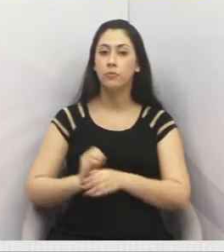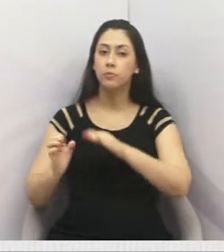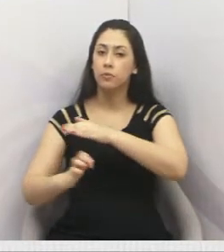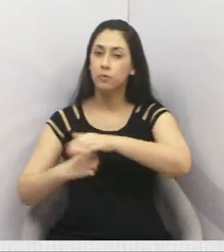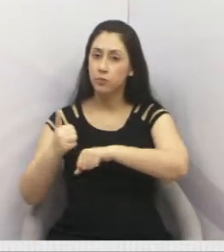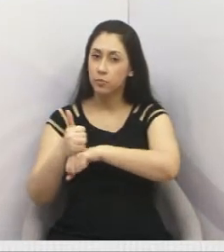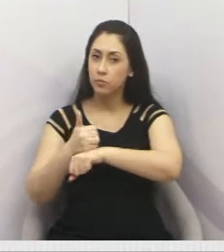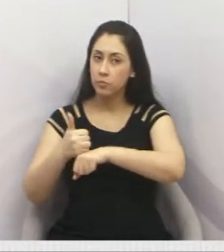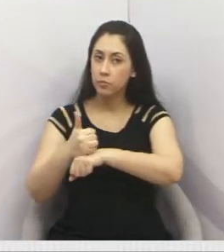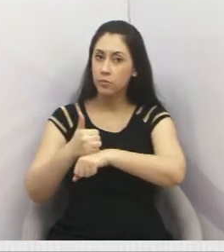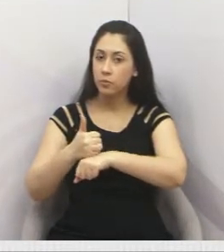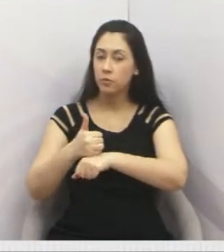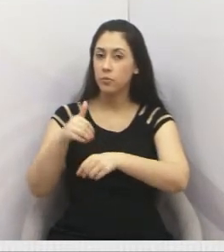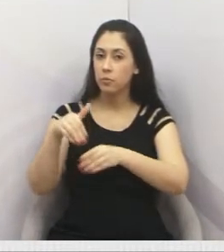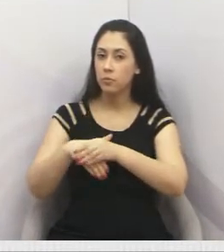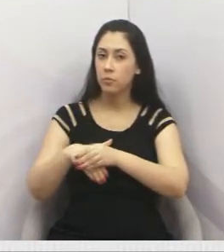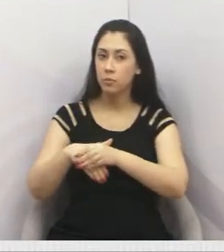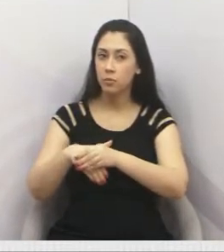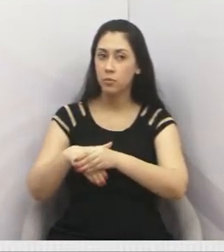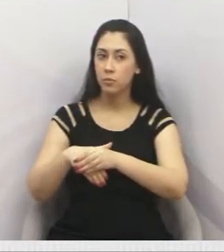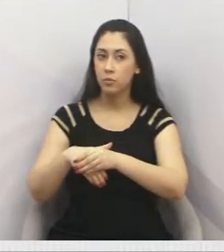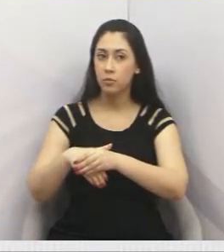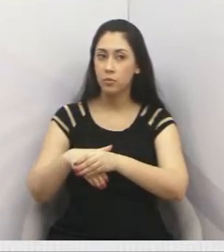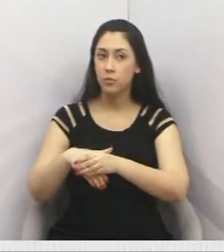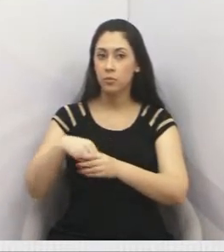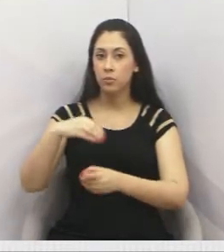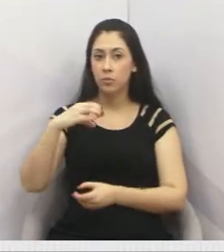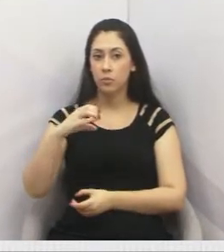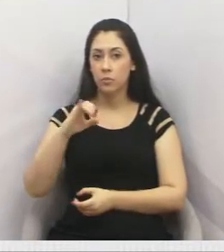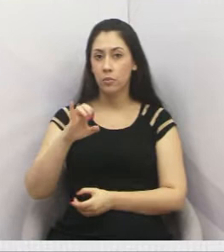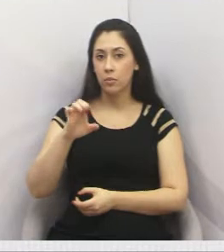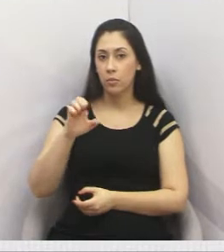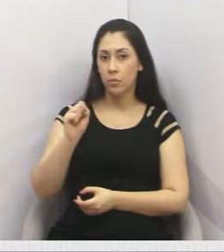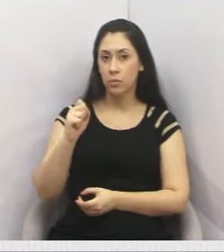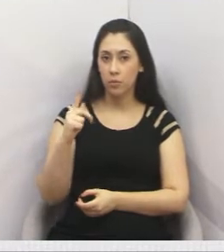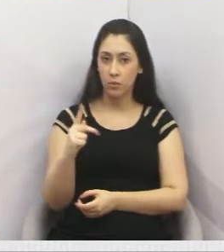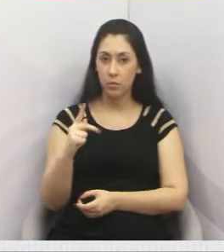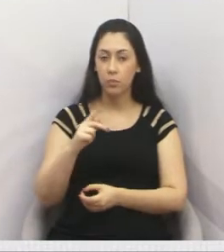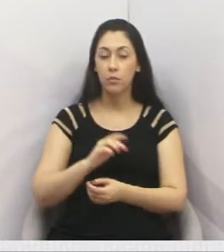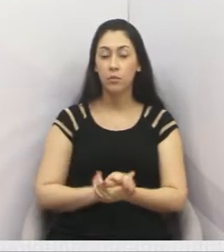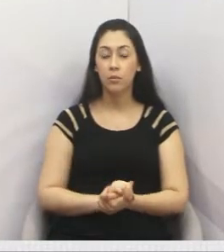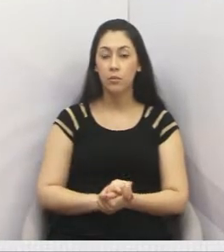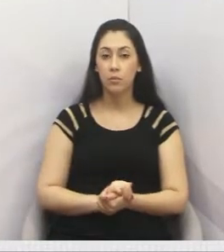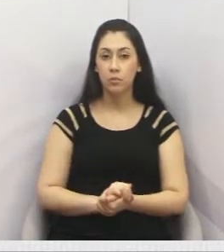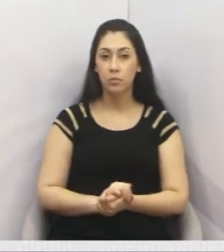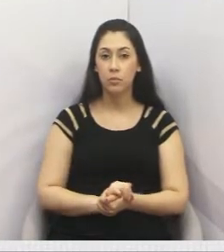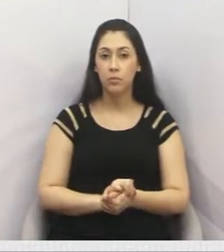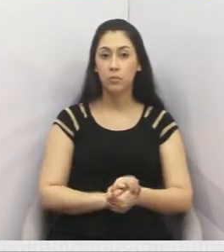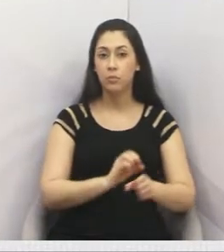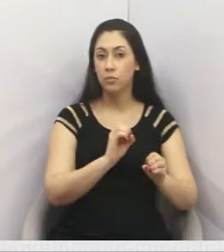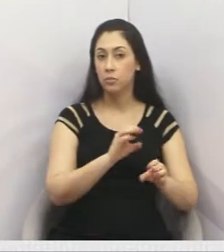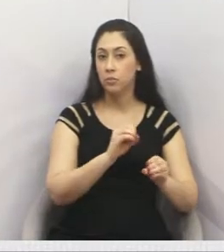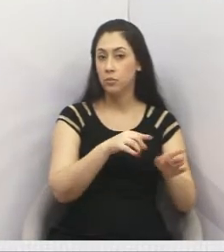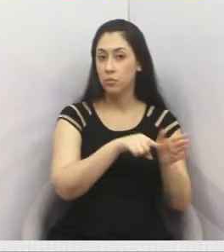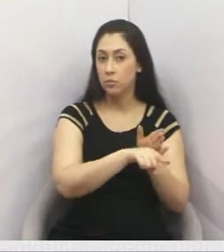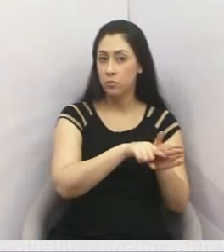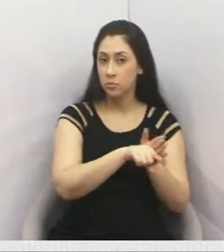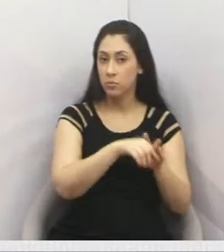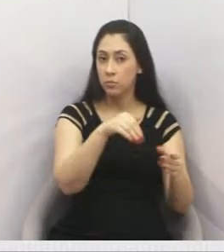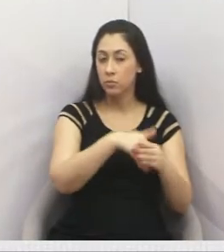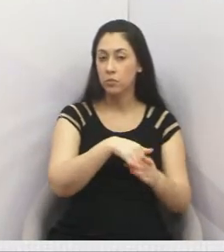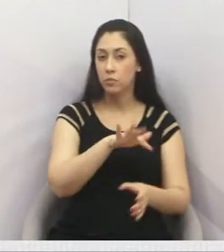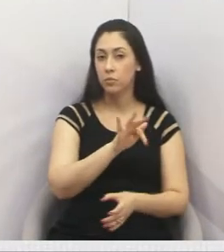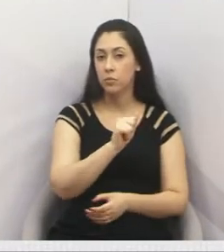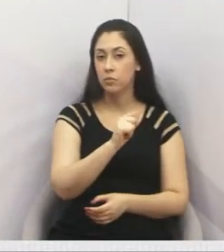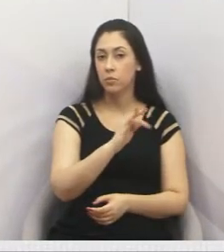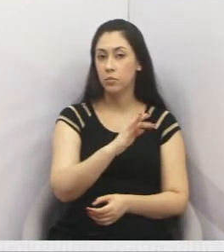empresas ou entidades profissionais, Centro das Indústrias do Estado, CIESP, entidades acadêmicas,